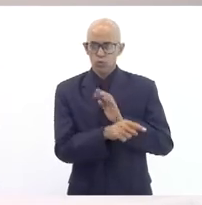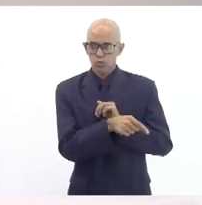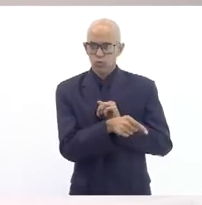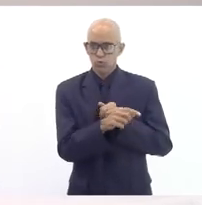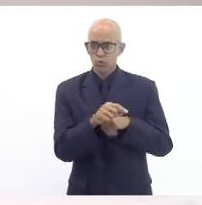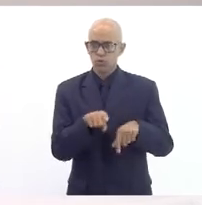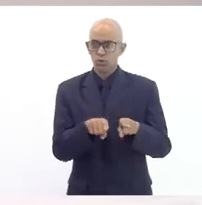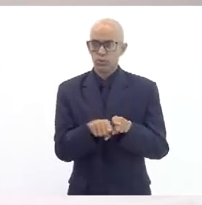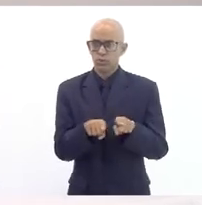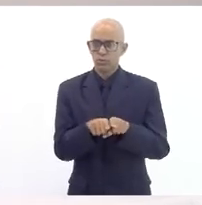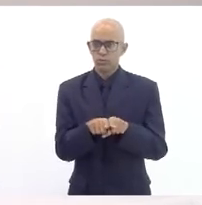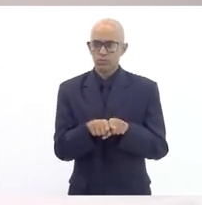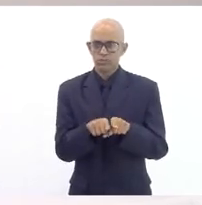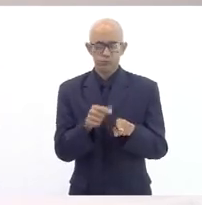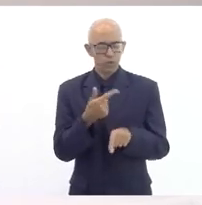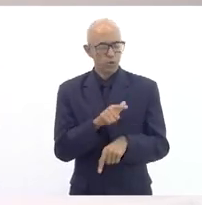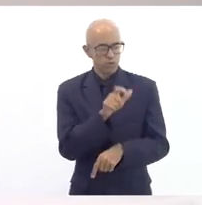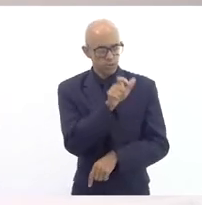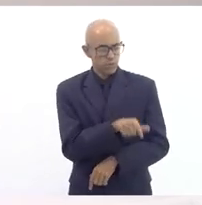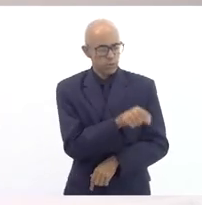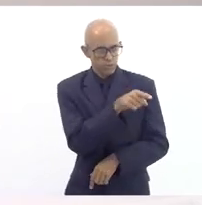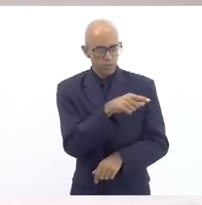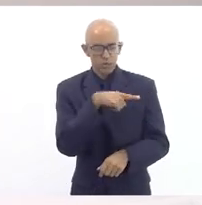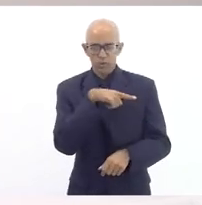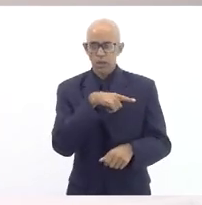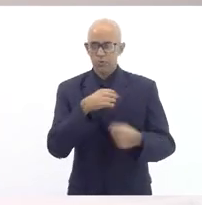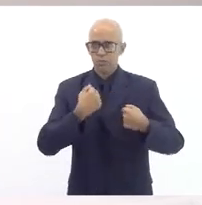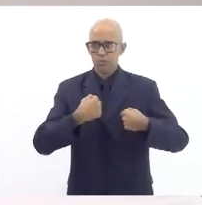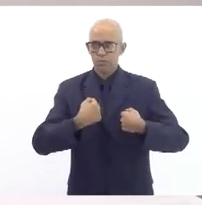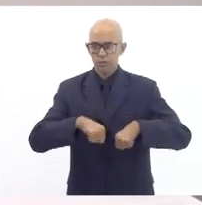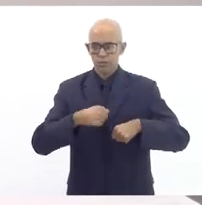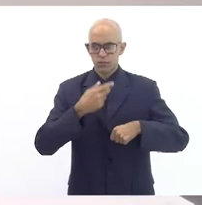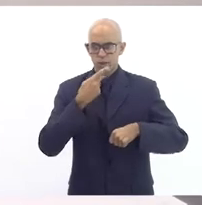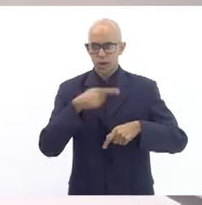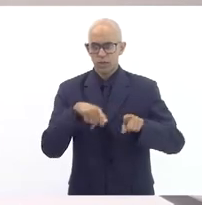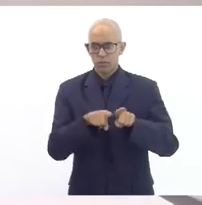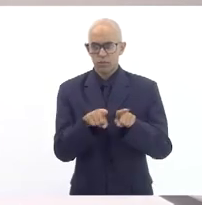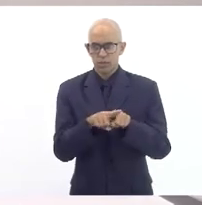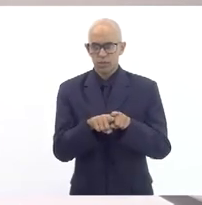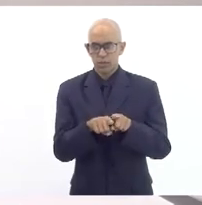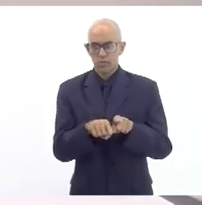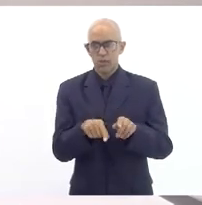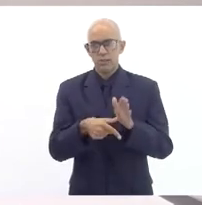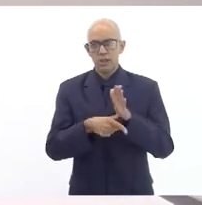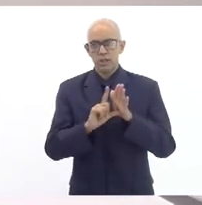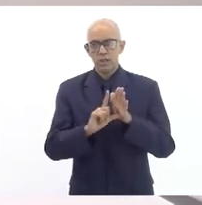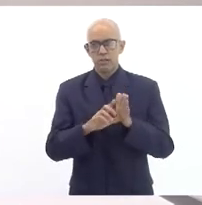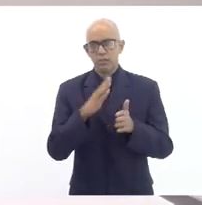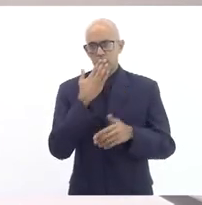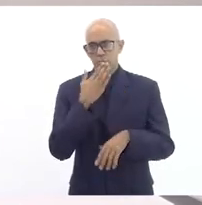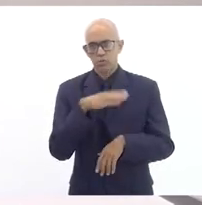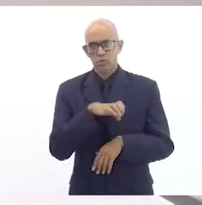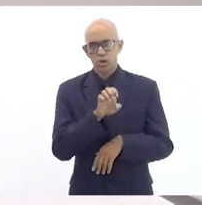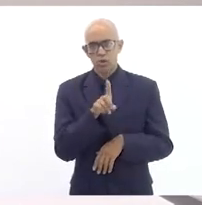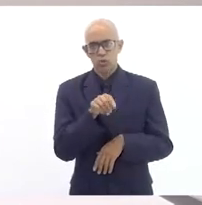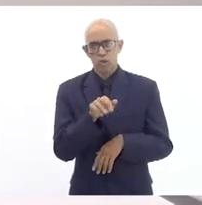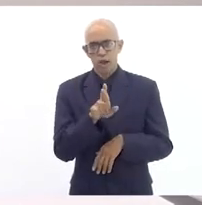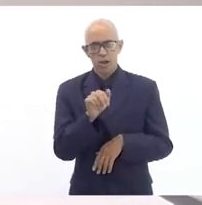Tênis também vai falar. E antes, eu vou pedir, depois da fala do doutor Rodrigo, o deputado Rodrigo, para o doutor Eduardo, que é defensor público, ele tem